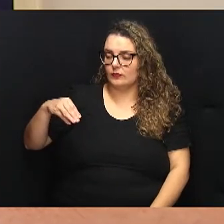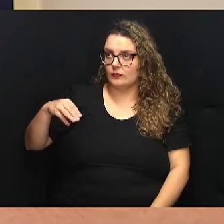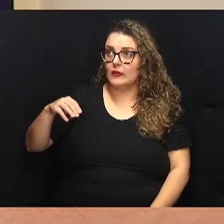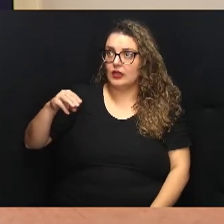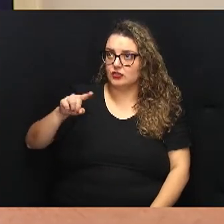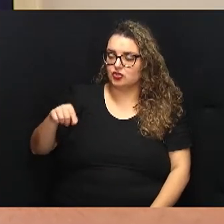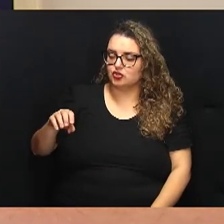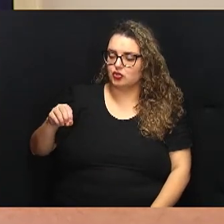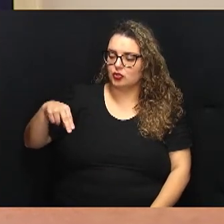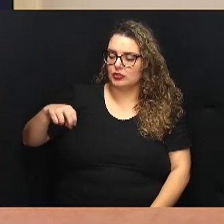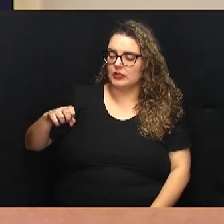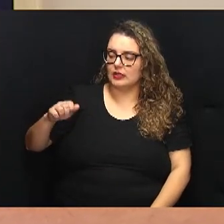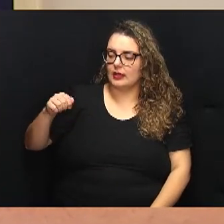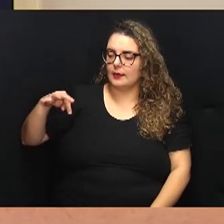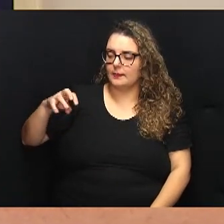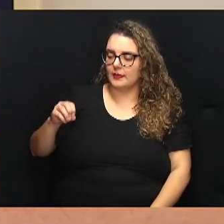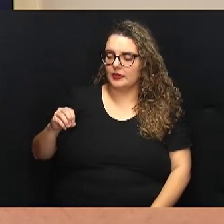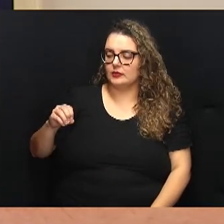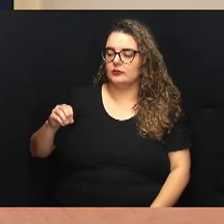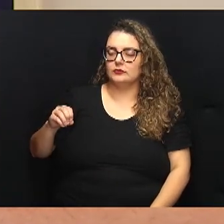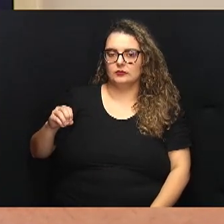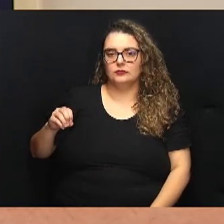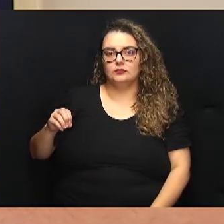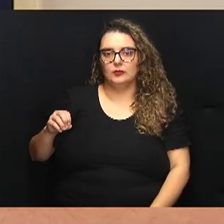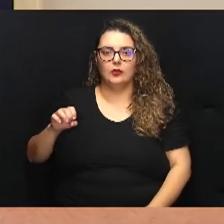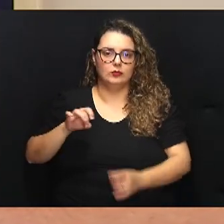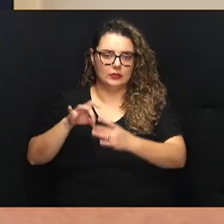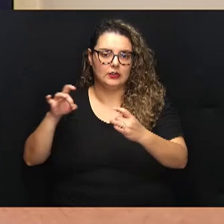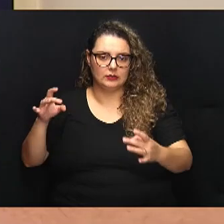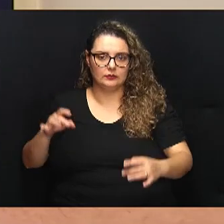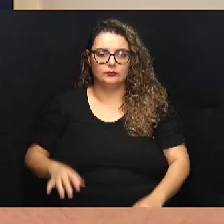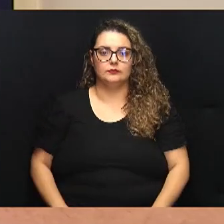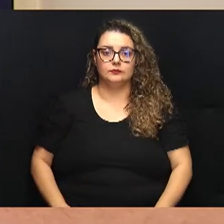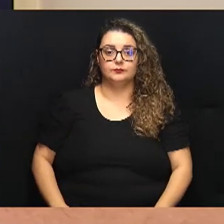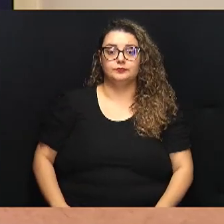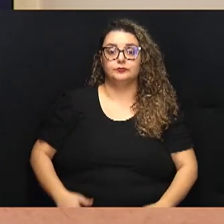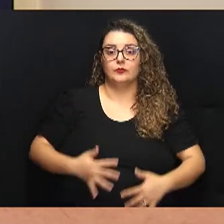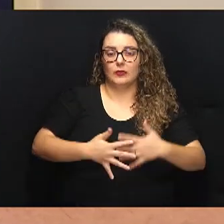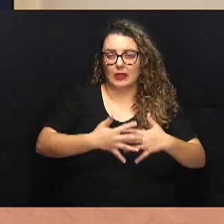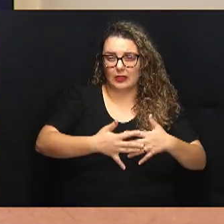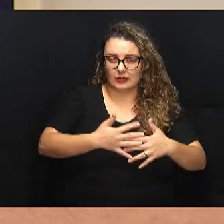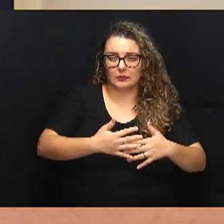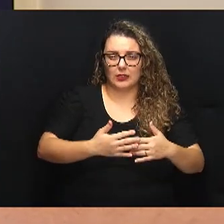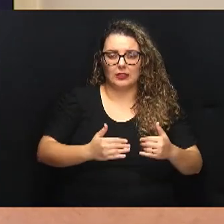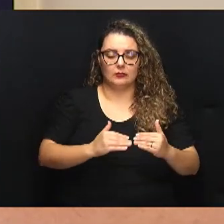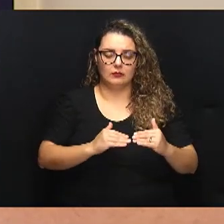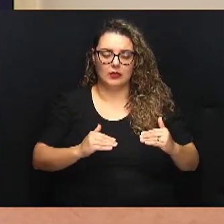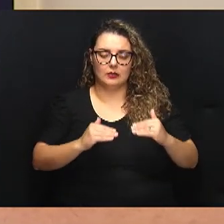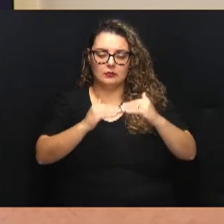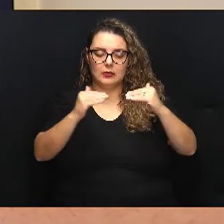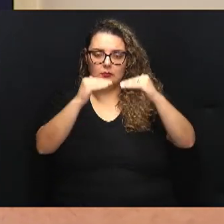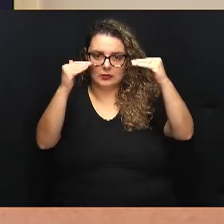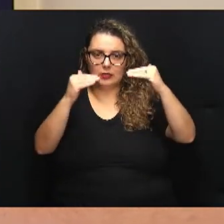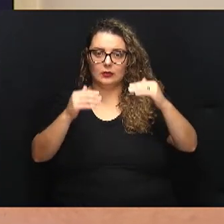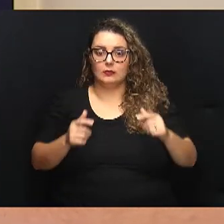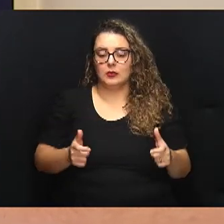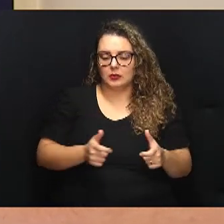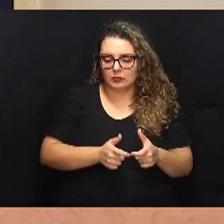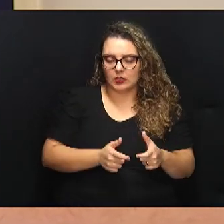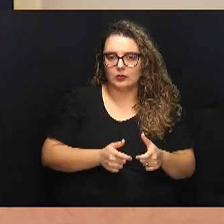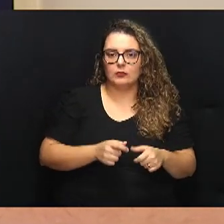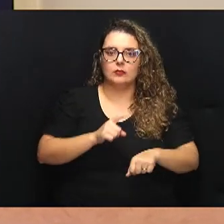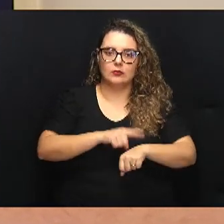incomodidade, baixa, média e alta, ele pode pedir uma extensão de horário maior. Para os de baixa incomodidade,